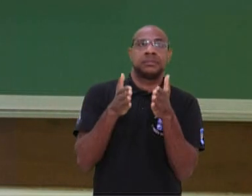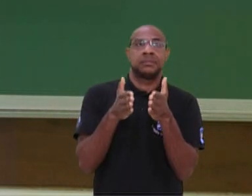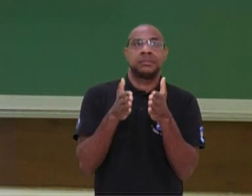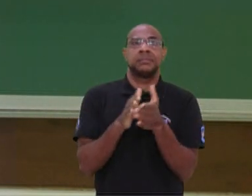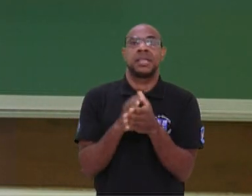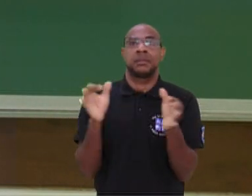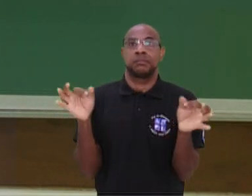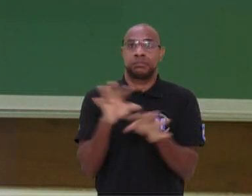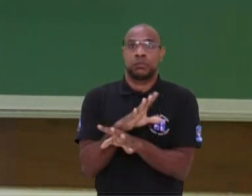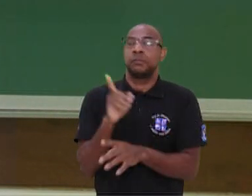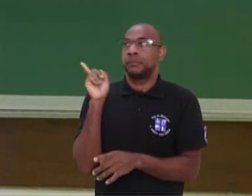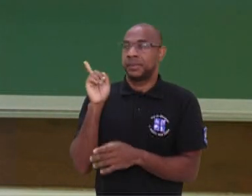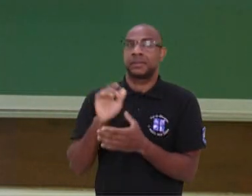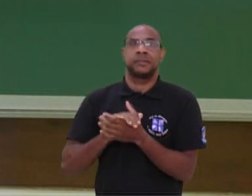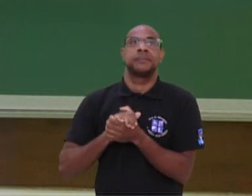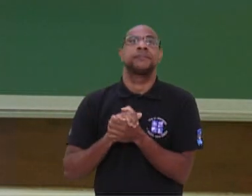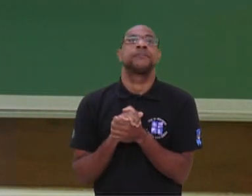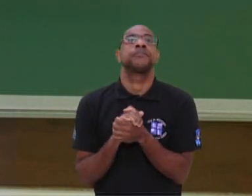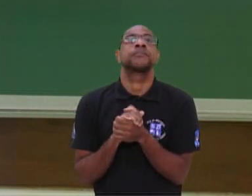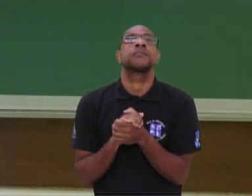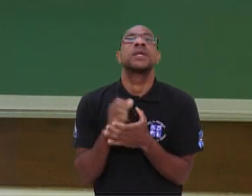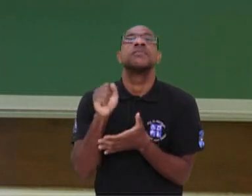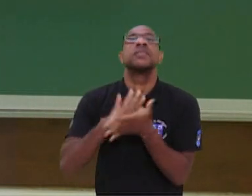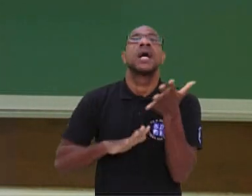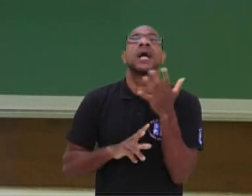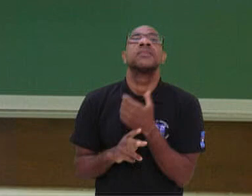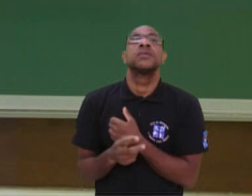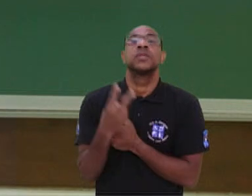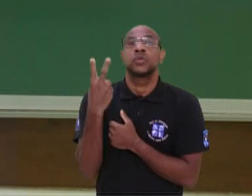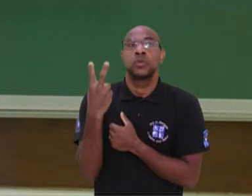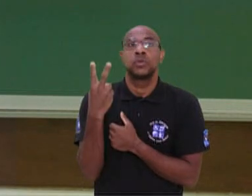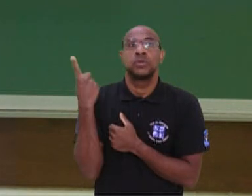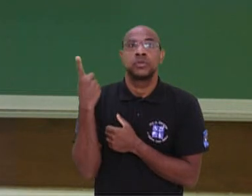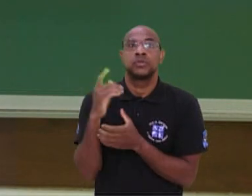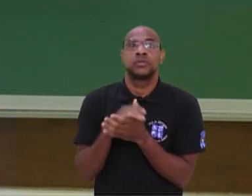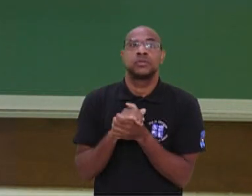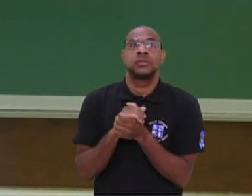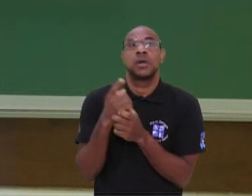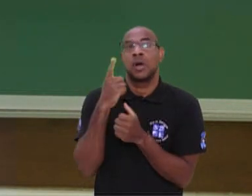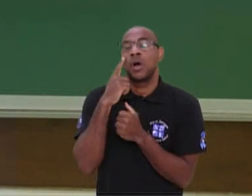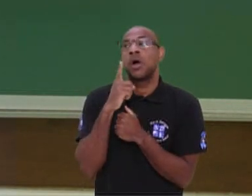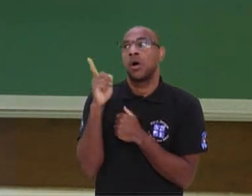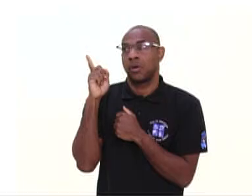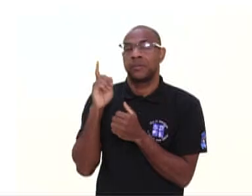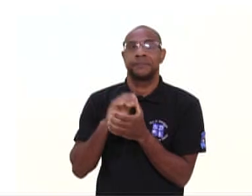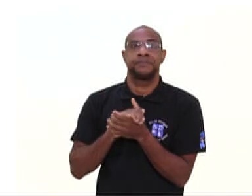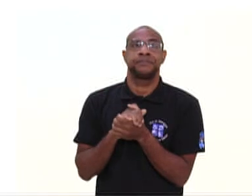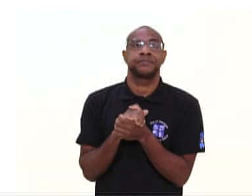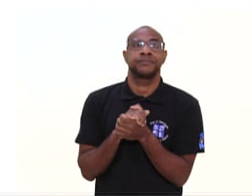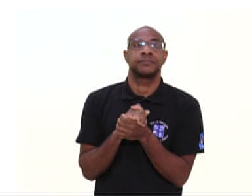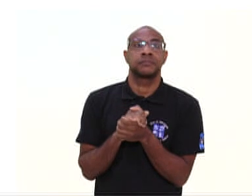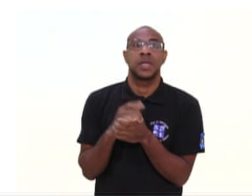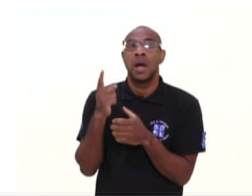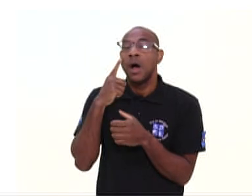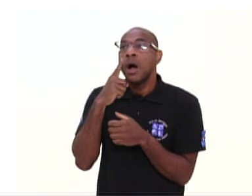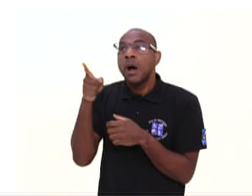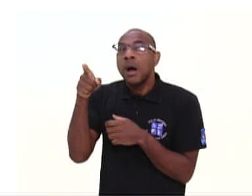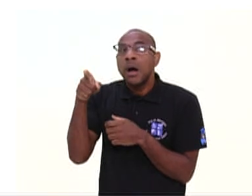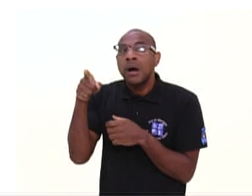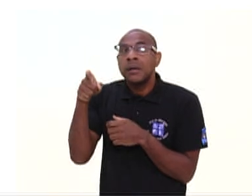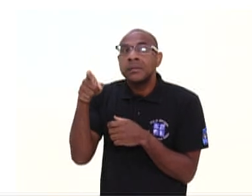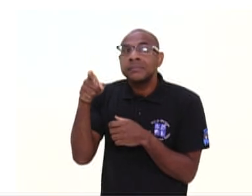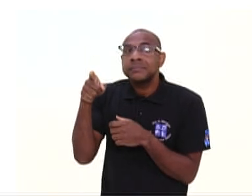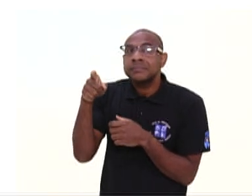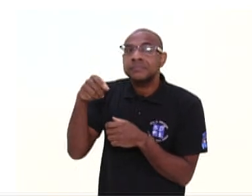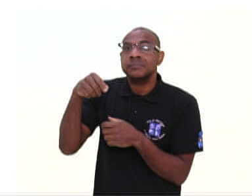completo. Atividade 2, minha gente, agora sim dissertativa, discursiva. Atentem ao